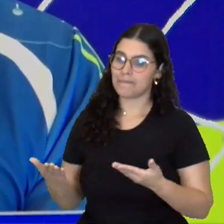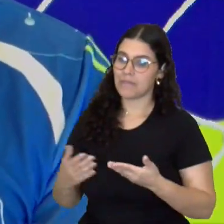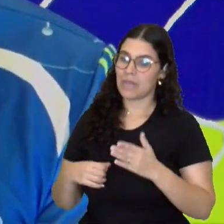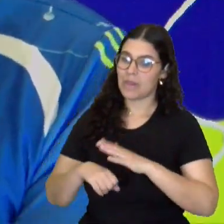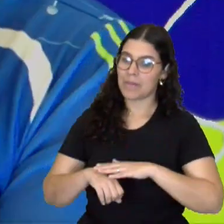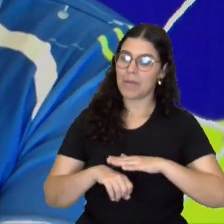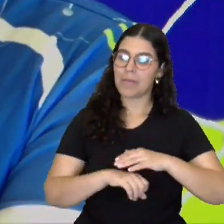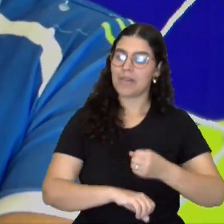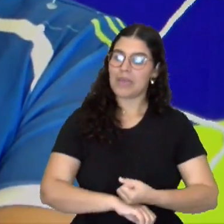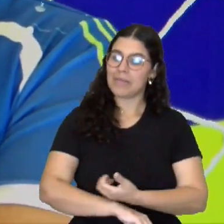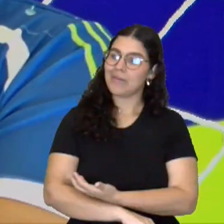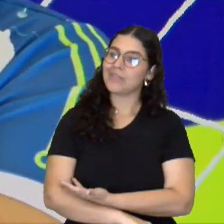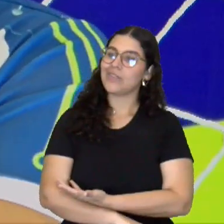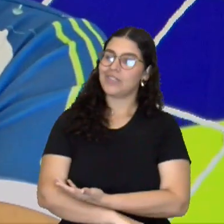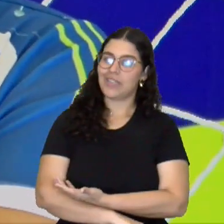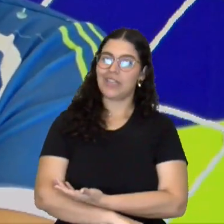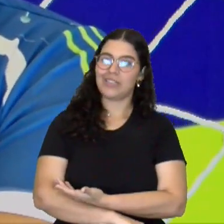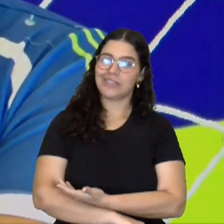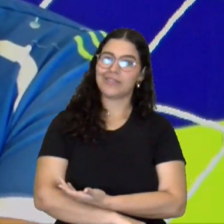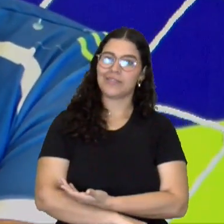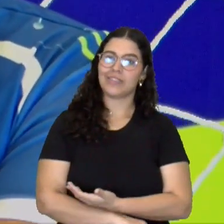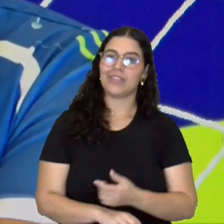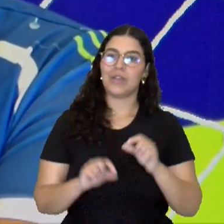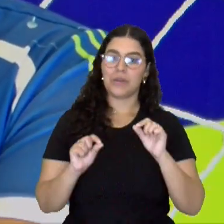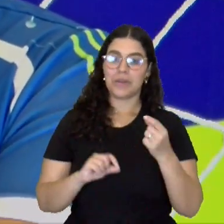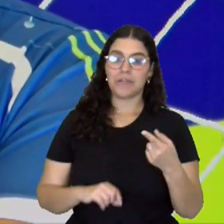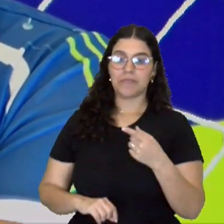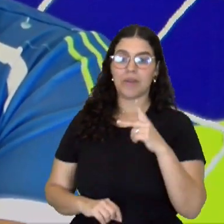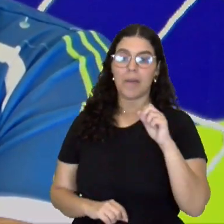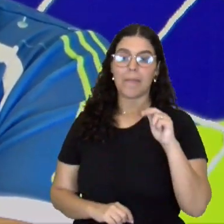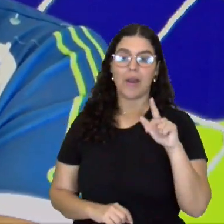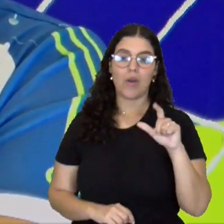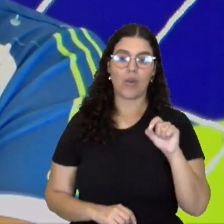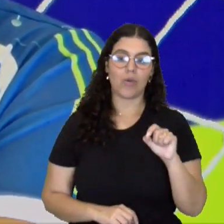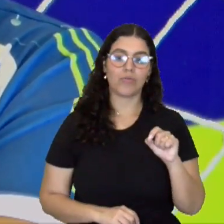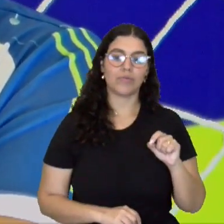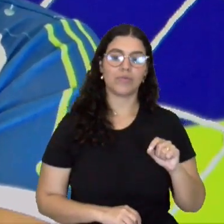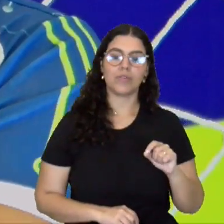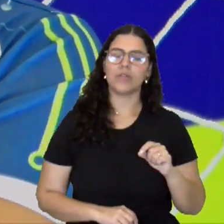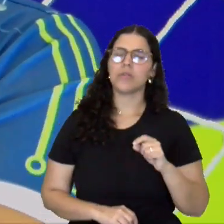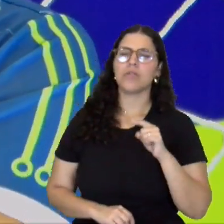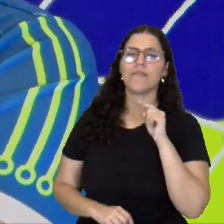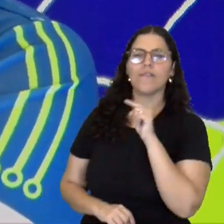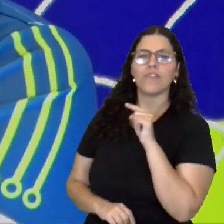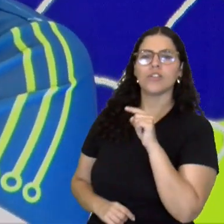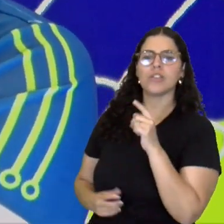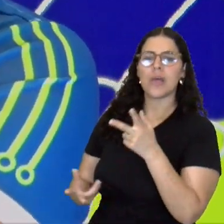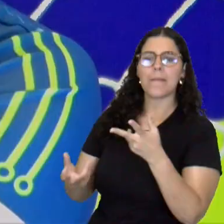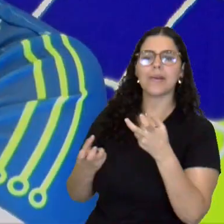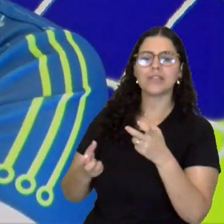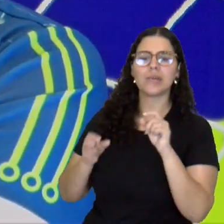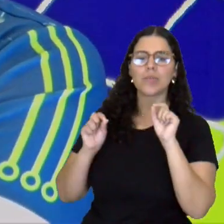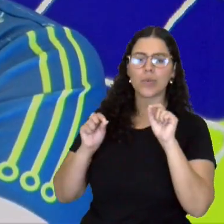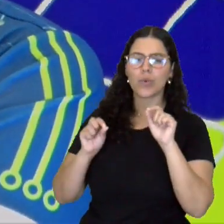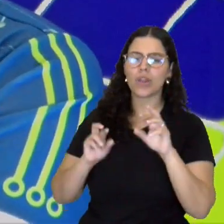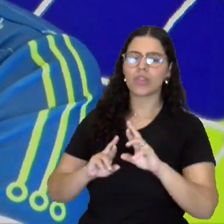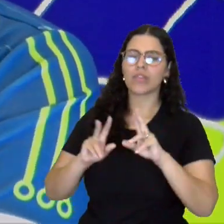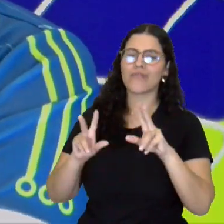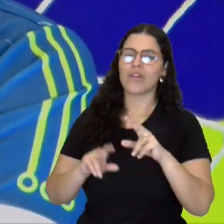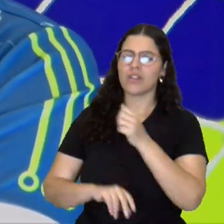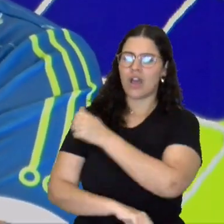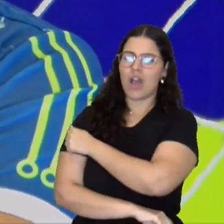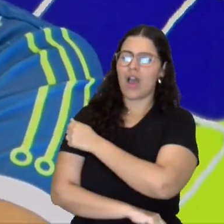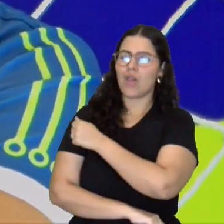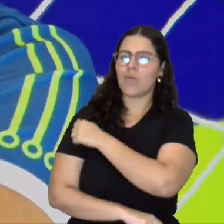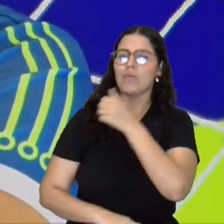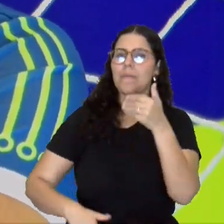estou emocionado também, para finalizar, Paulo, o que você percebe de diferente em um estudante que participa de